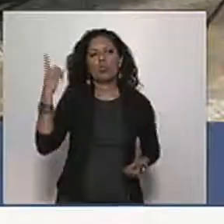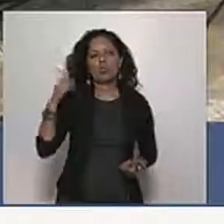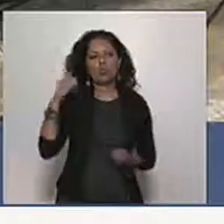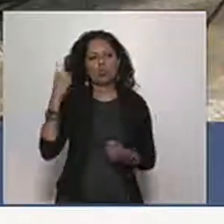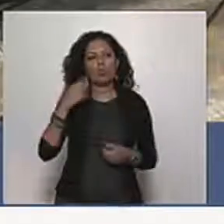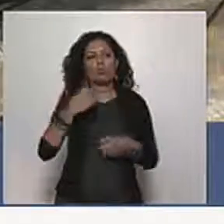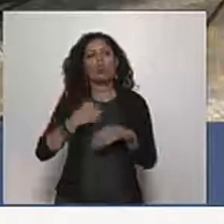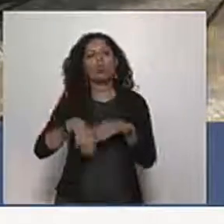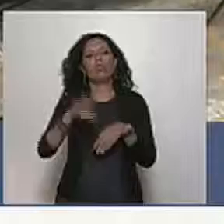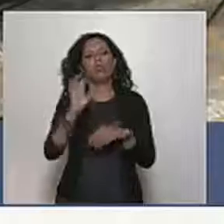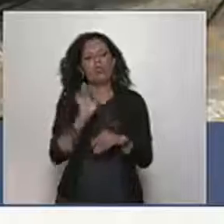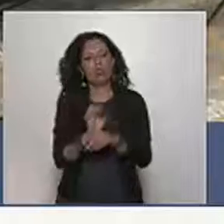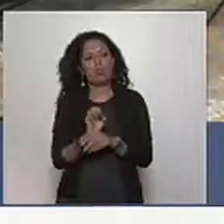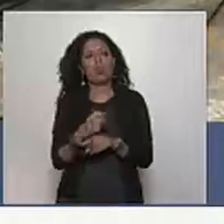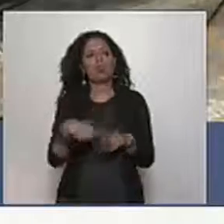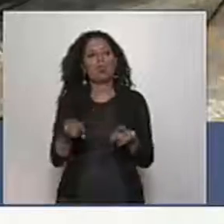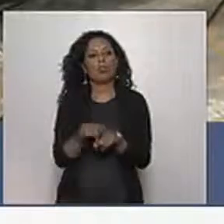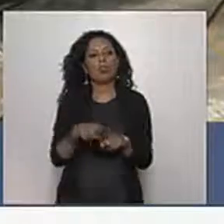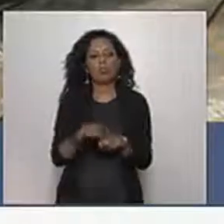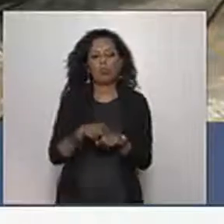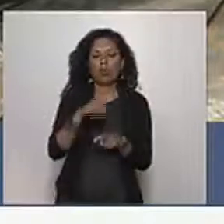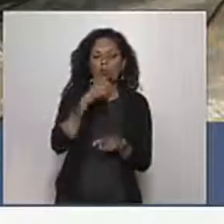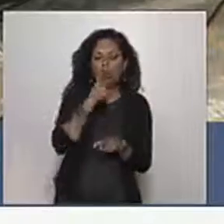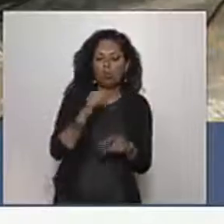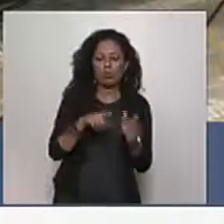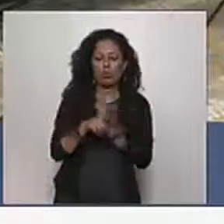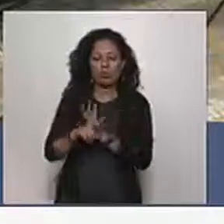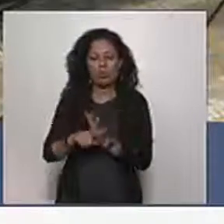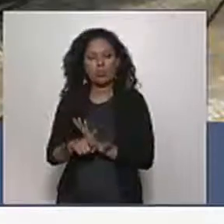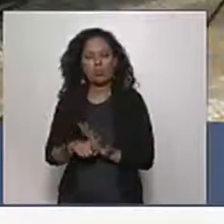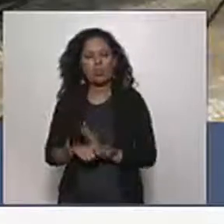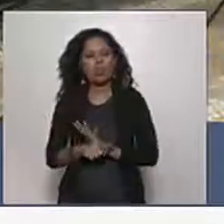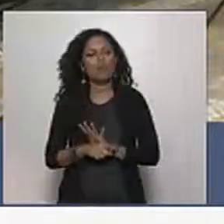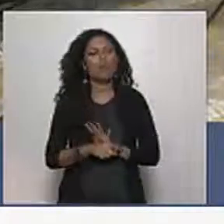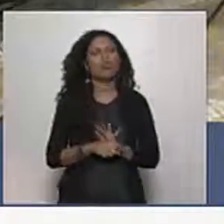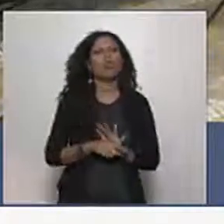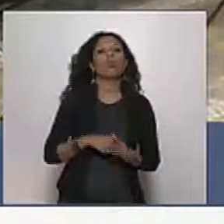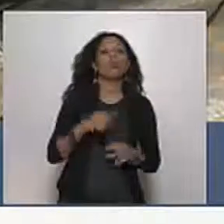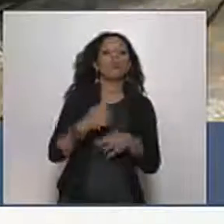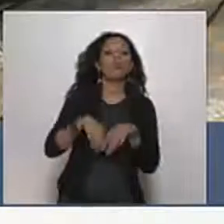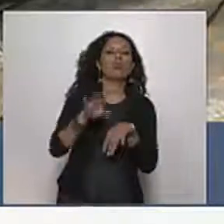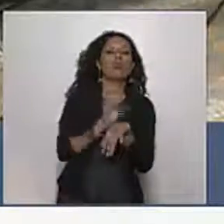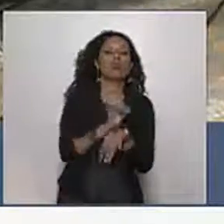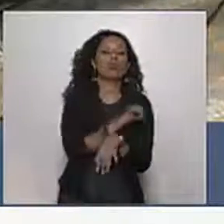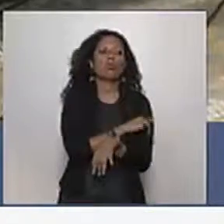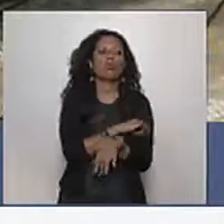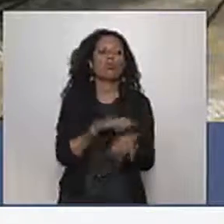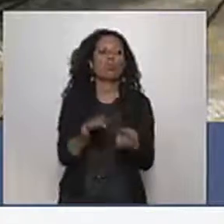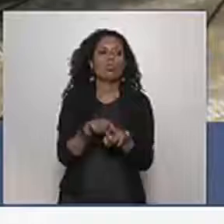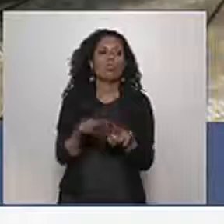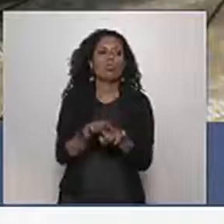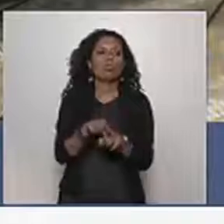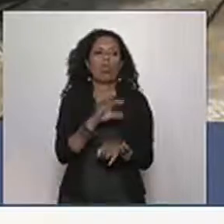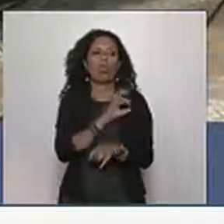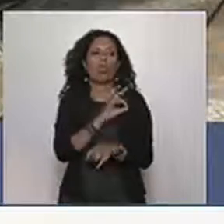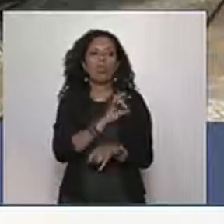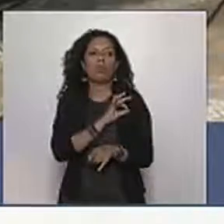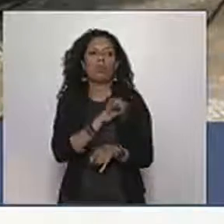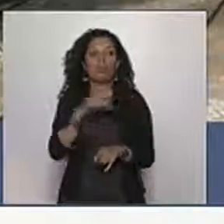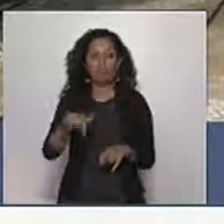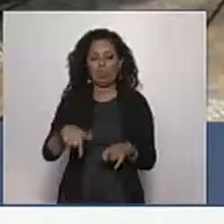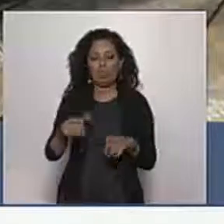estaduais, auditores fiscais, tanto do município quanto do estado, e também a Polícia Legislativa.